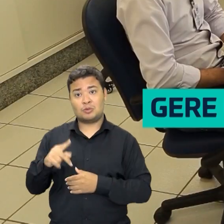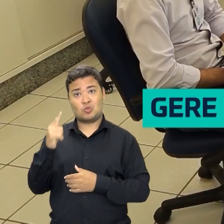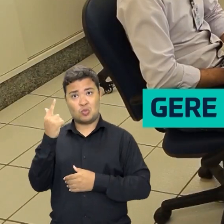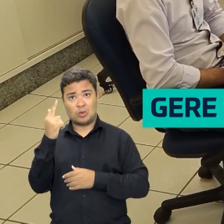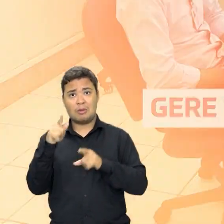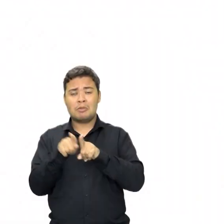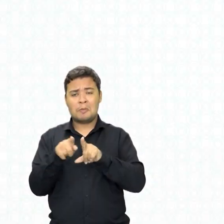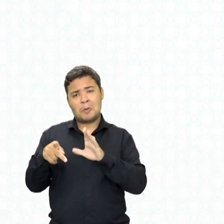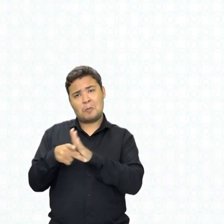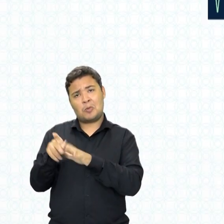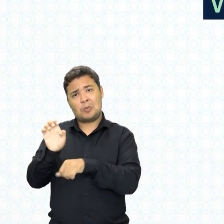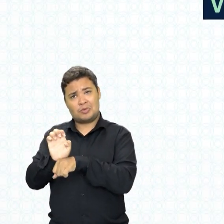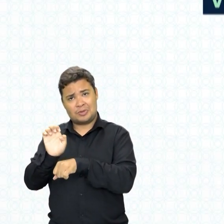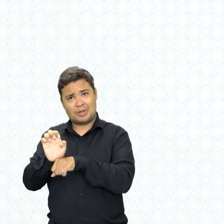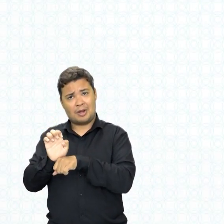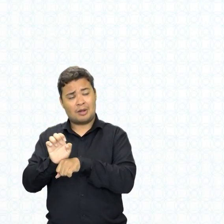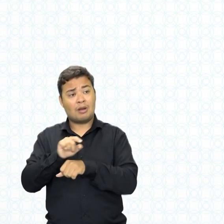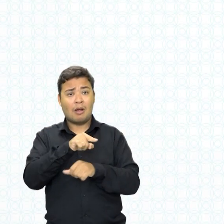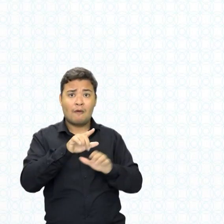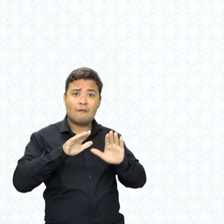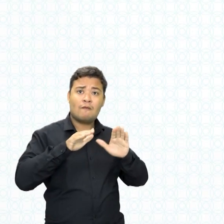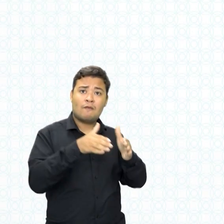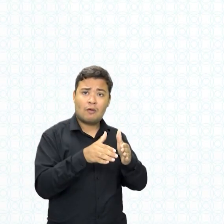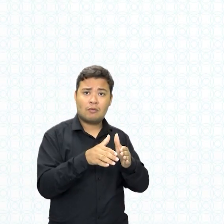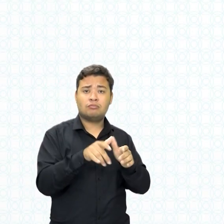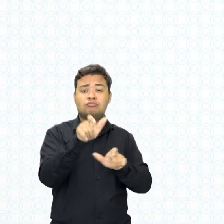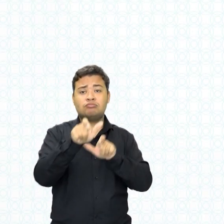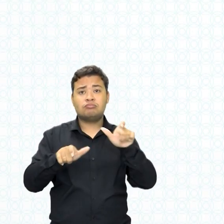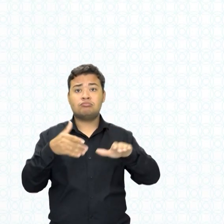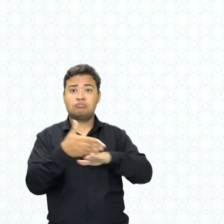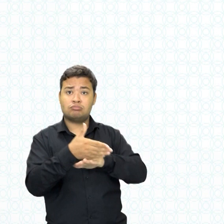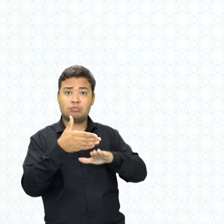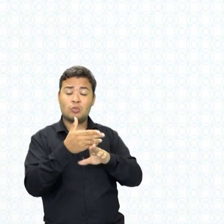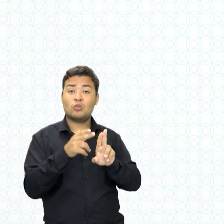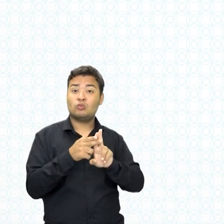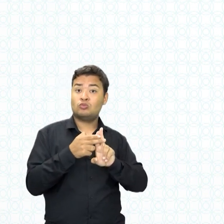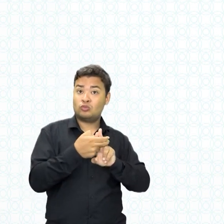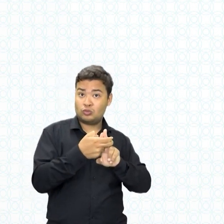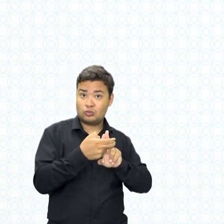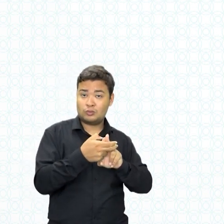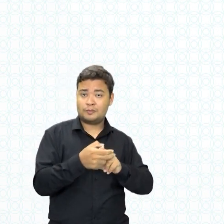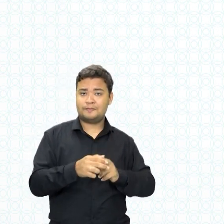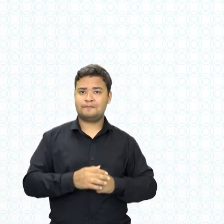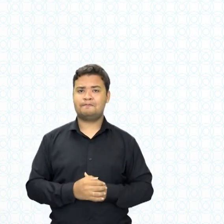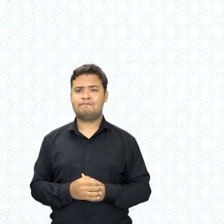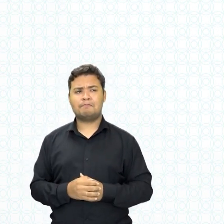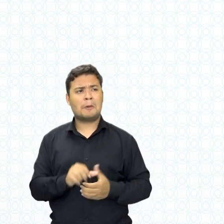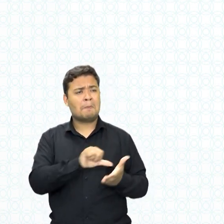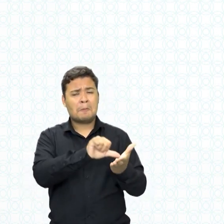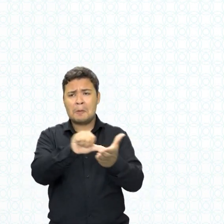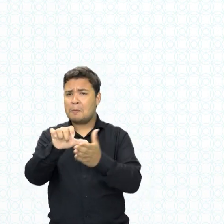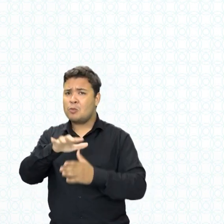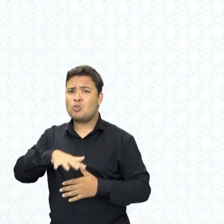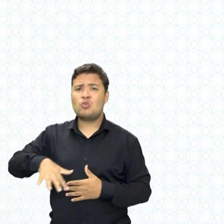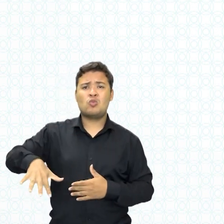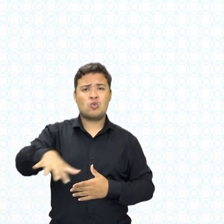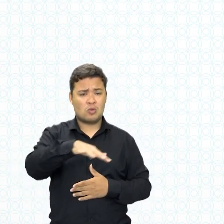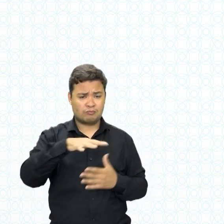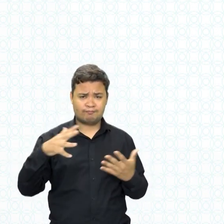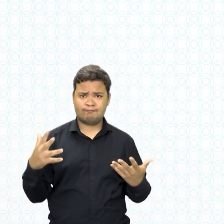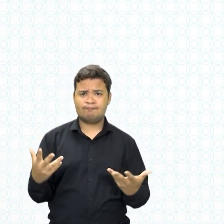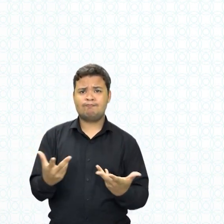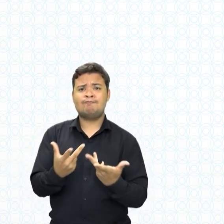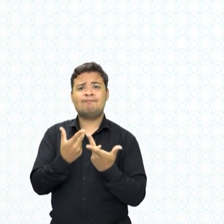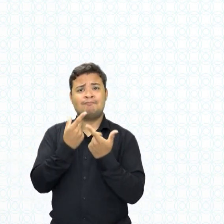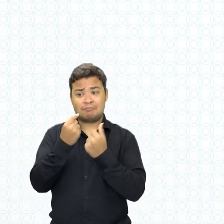também estaduais, voltadas para os usuários do Sistema Único de Saúde, o SUS, todas elas consideradas